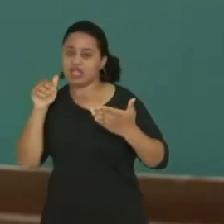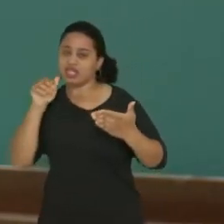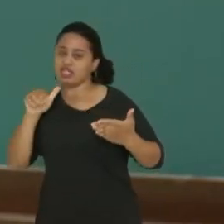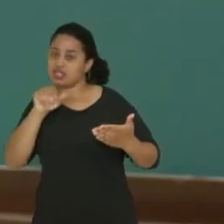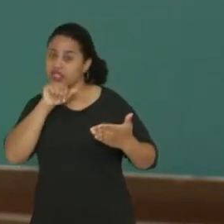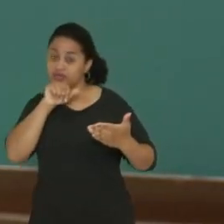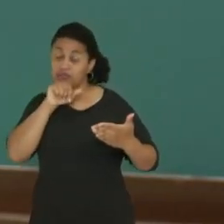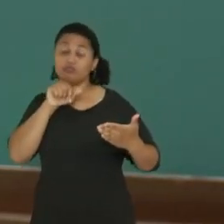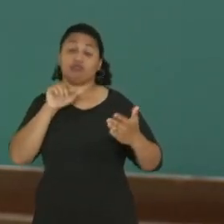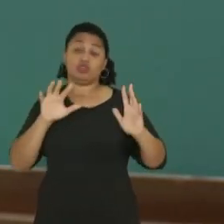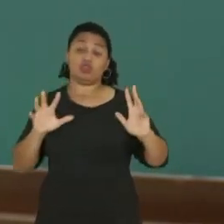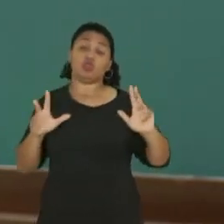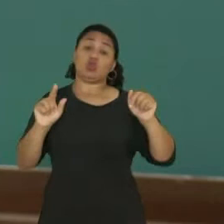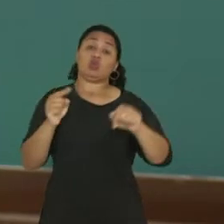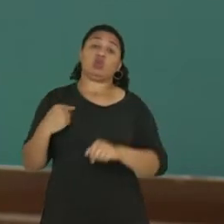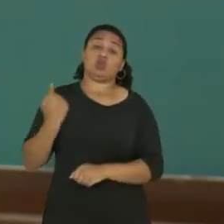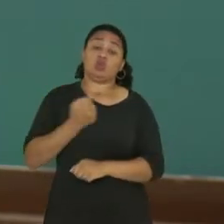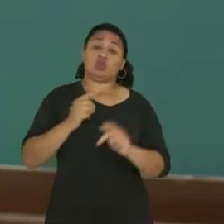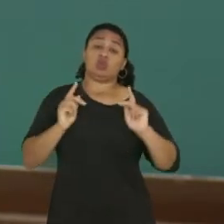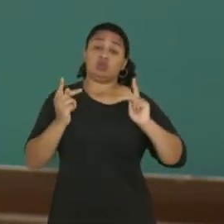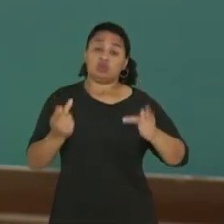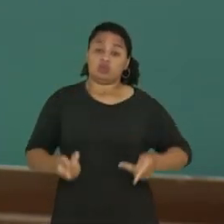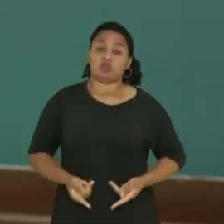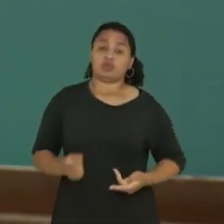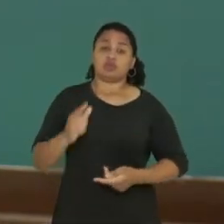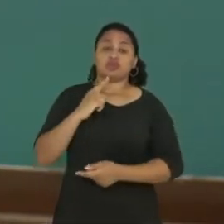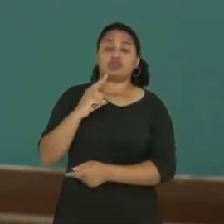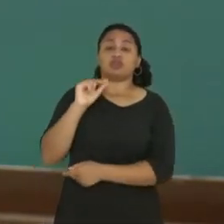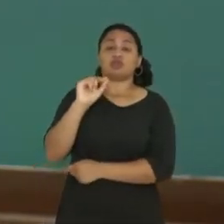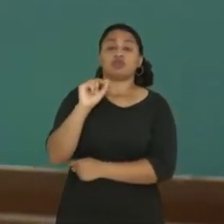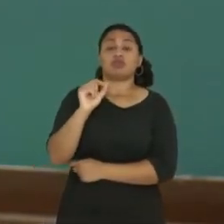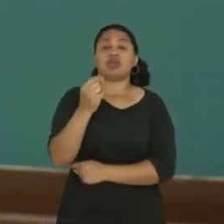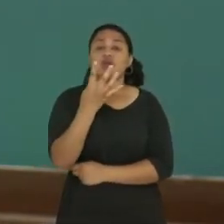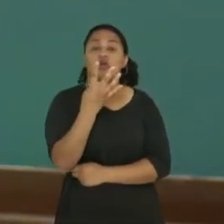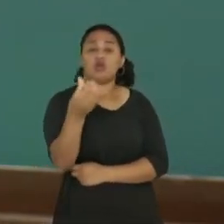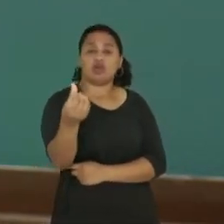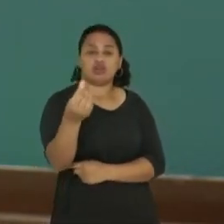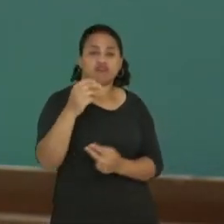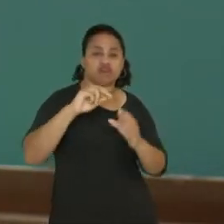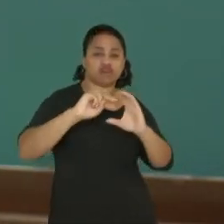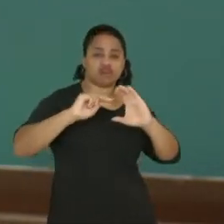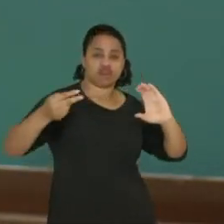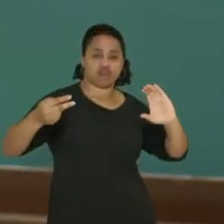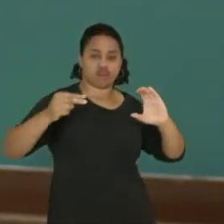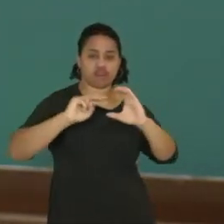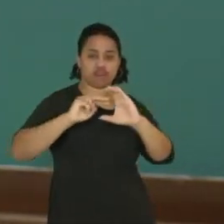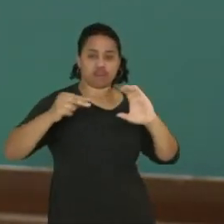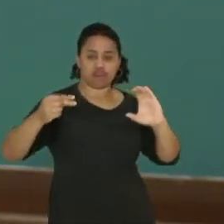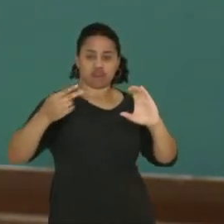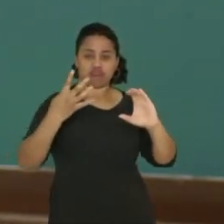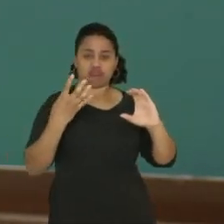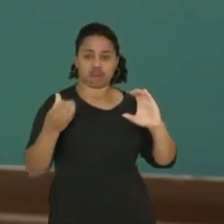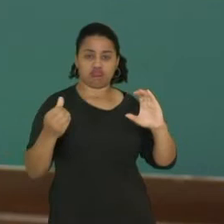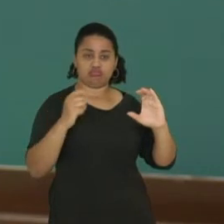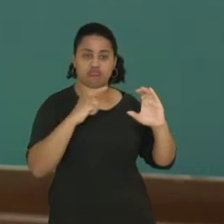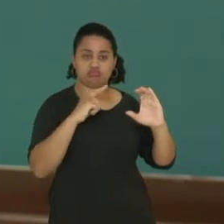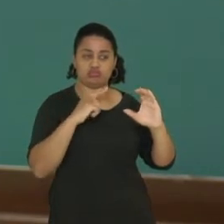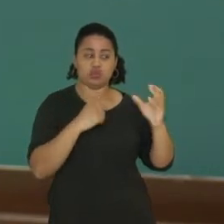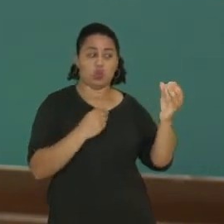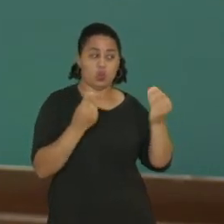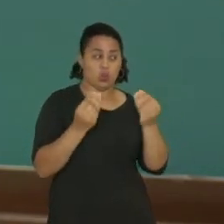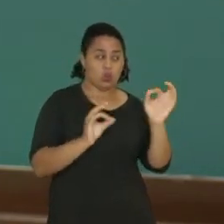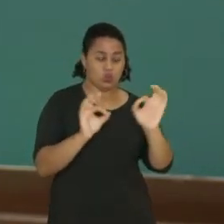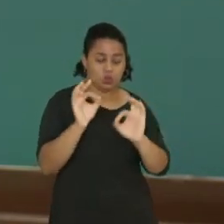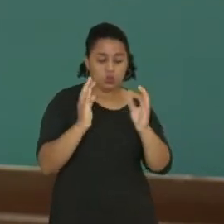nós humanos possuímos 46 cromossomos. Como seria essa divisão? Então,